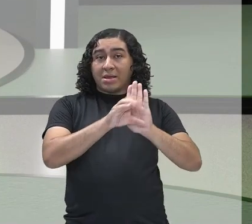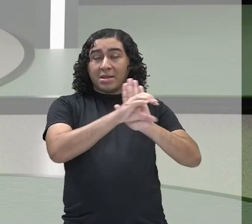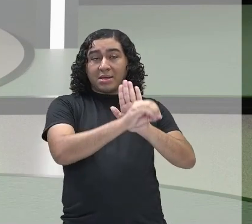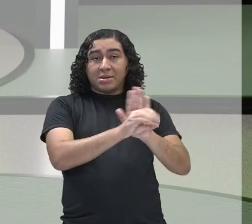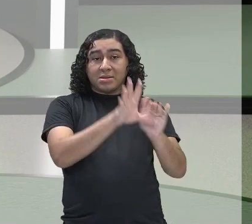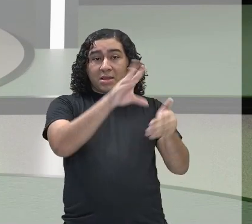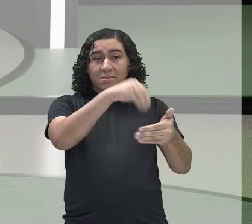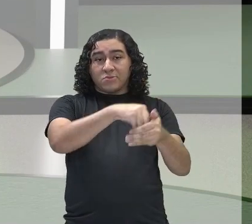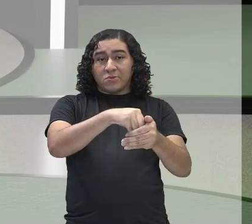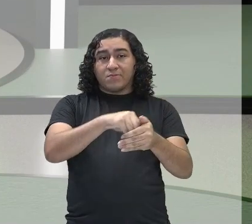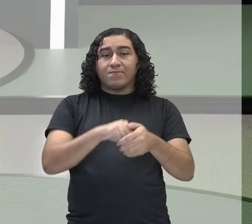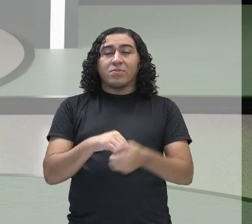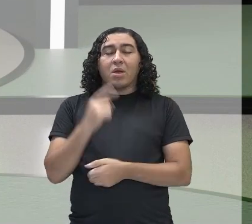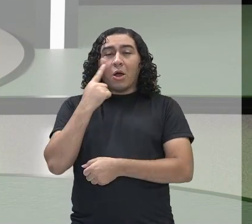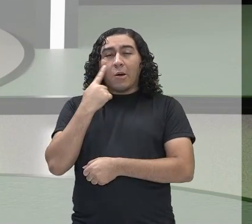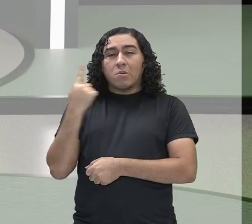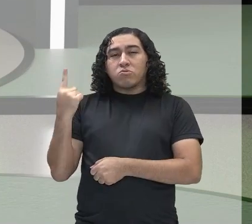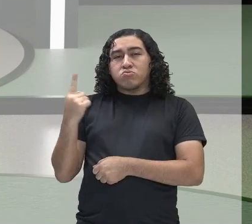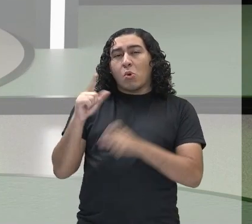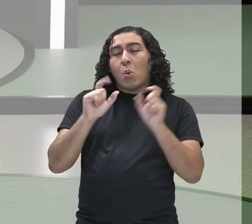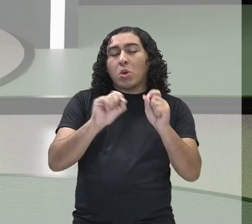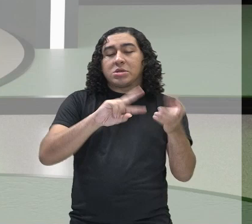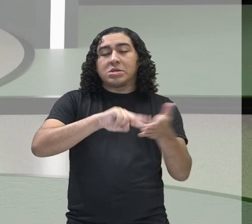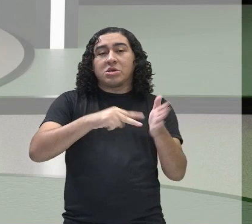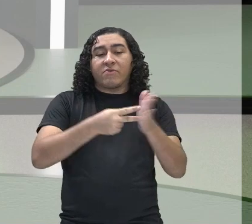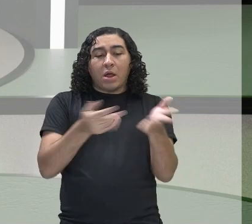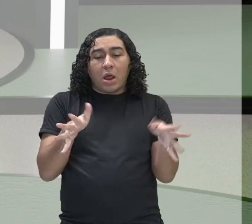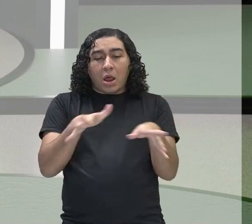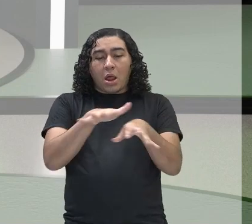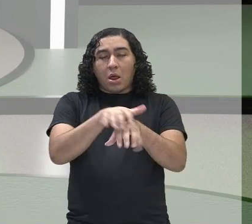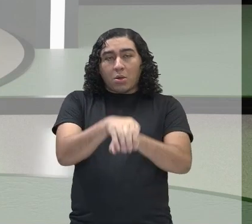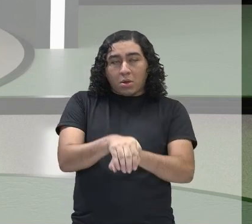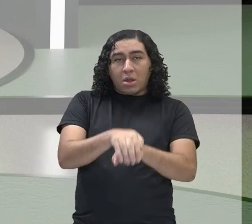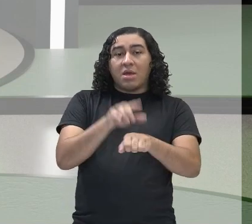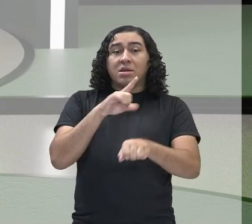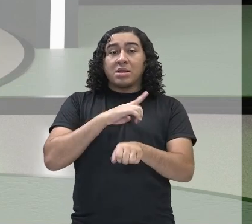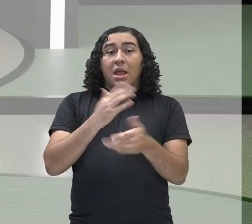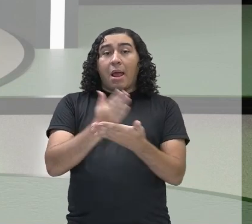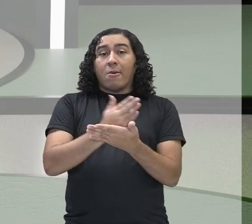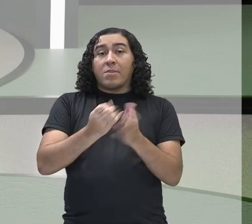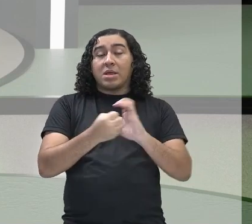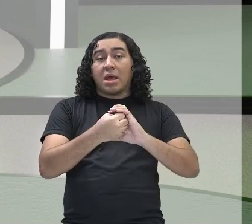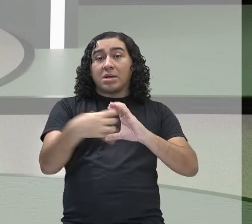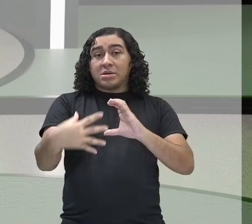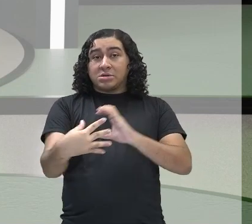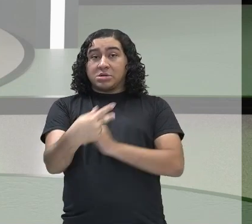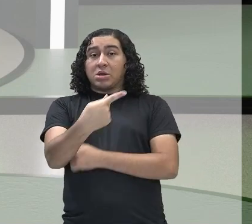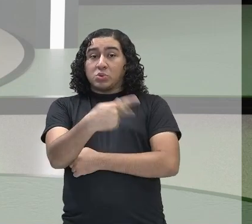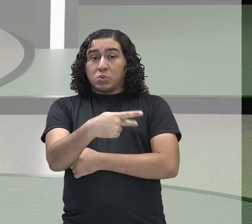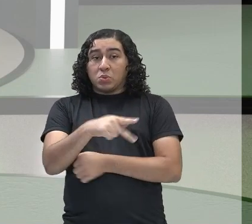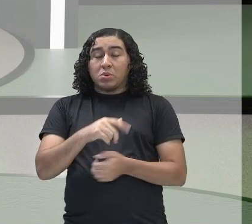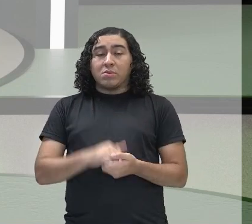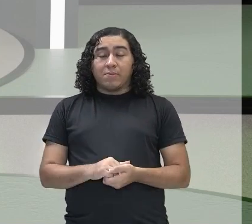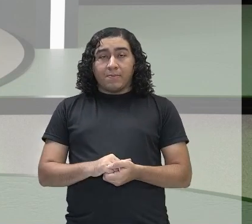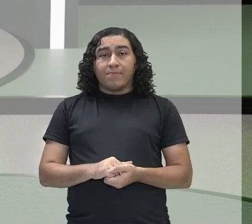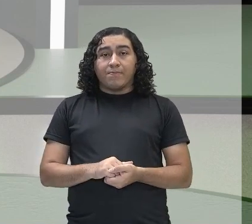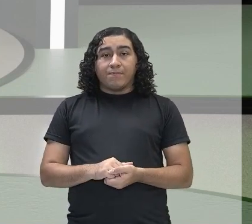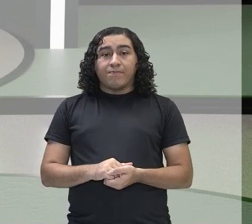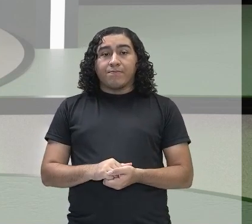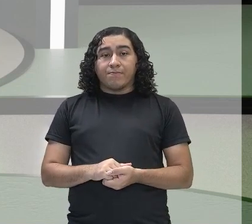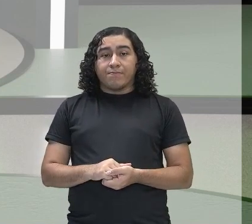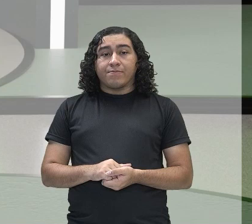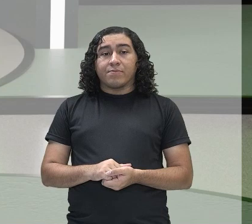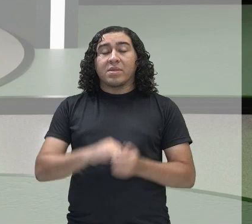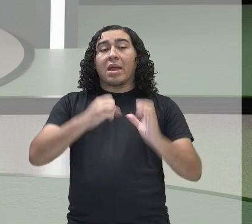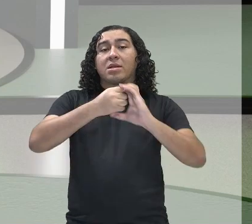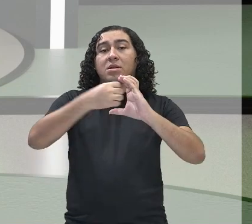incluídas tá então o que é o rinom monera né então ele apresenta algumas características ele é caracterizado por